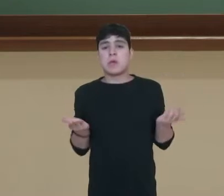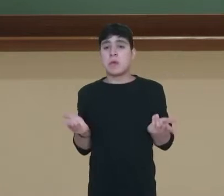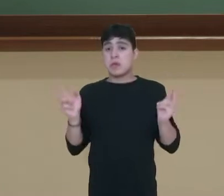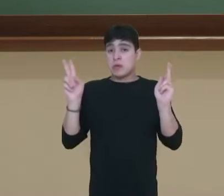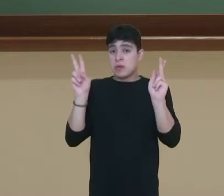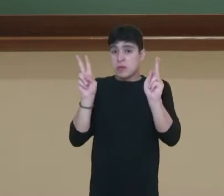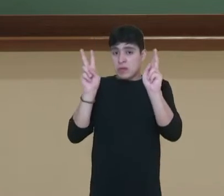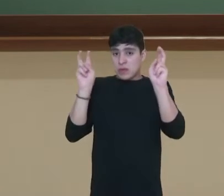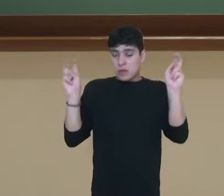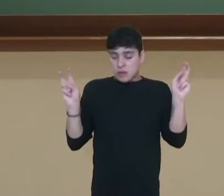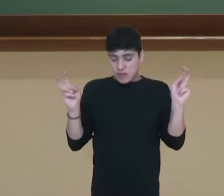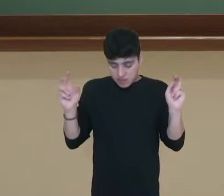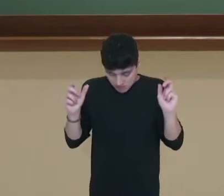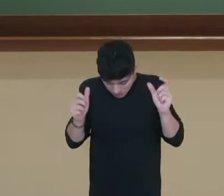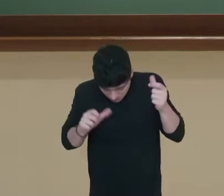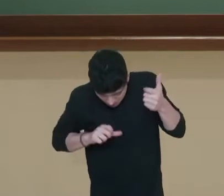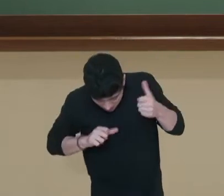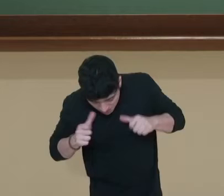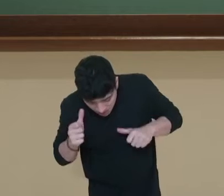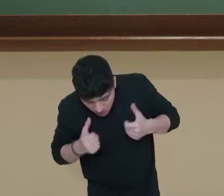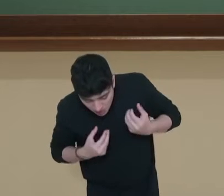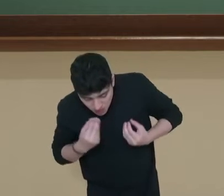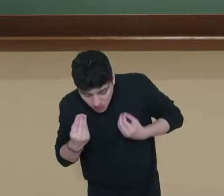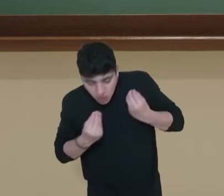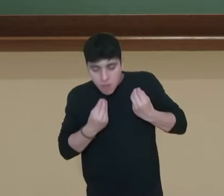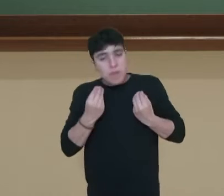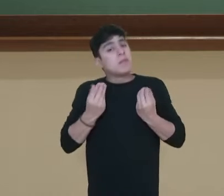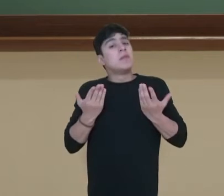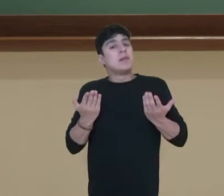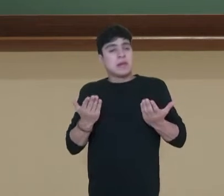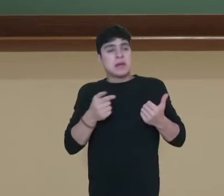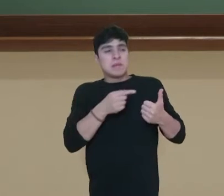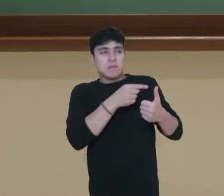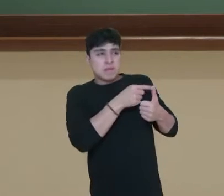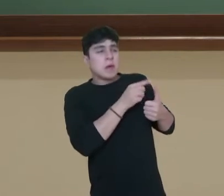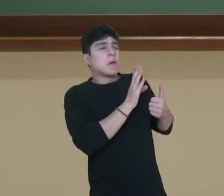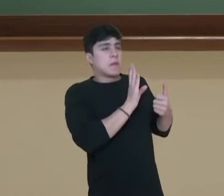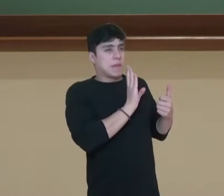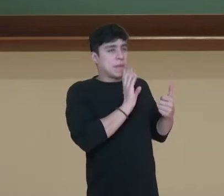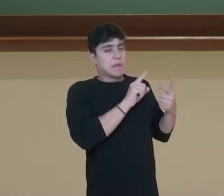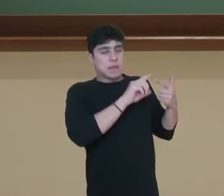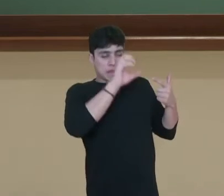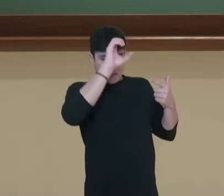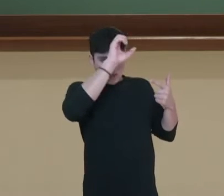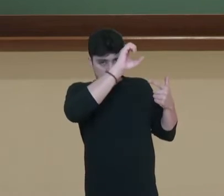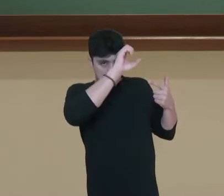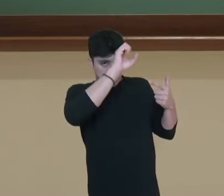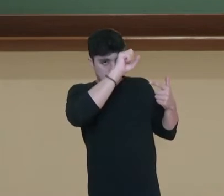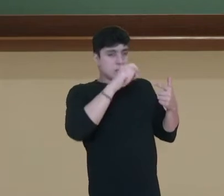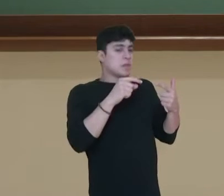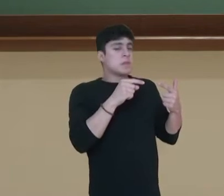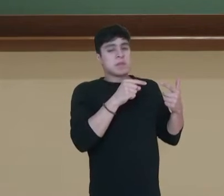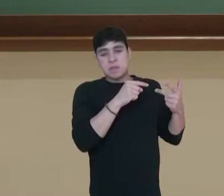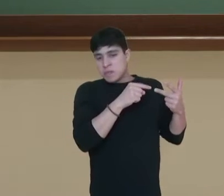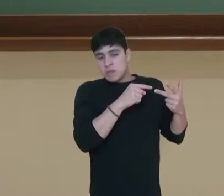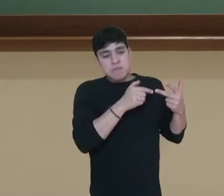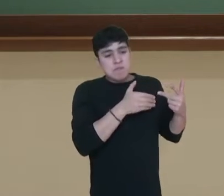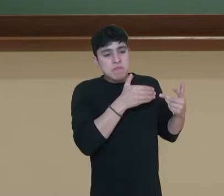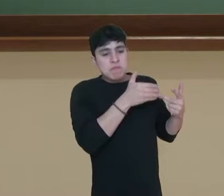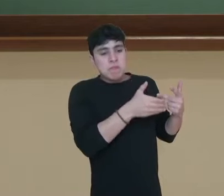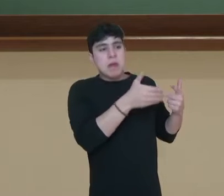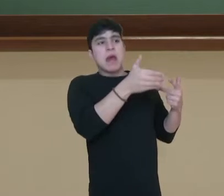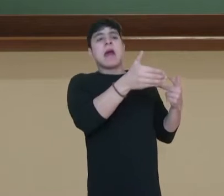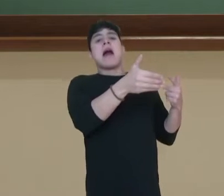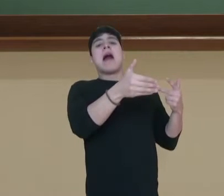a gente veio falando um pouquinho sobre como conhecer, como aprender e todo aprendizado, todo